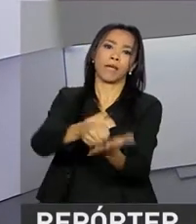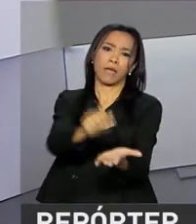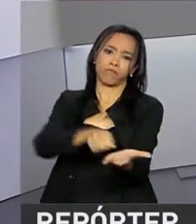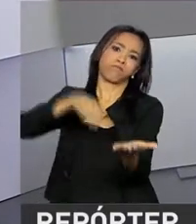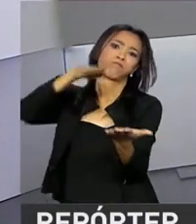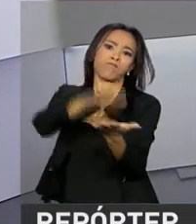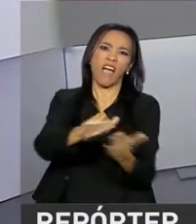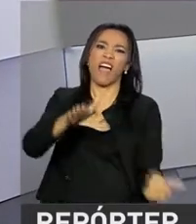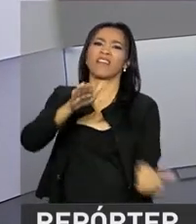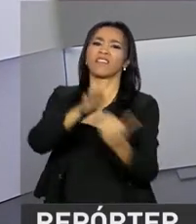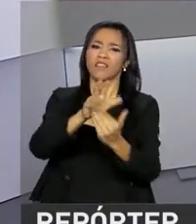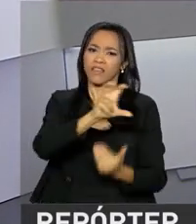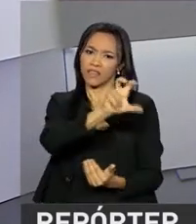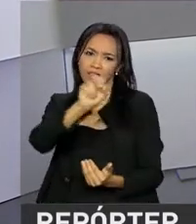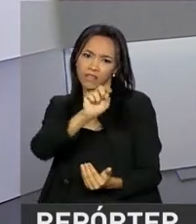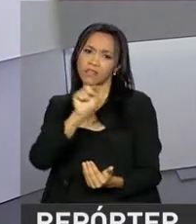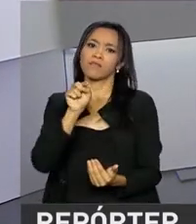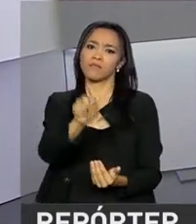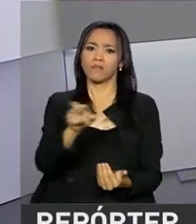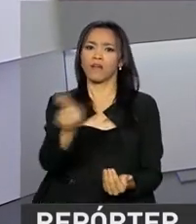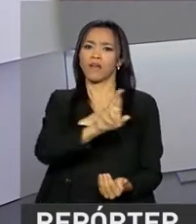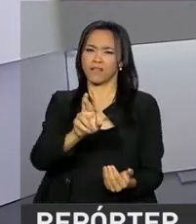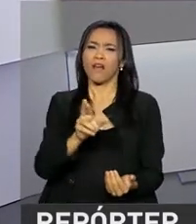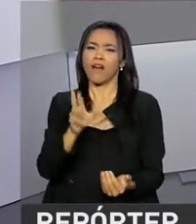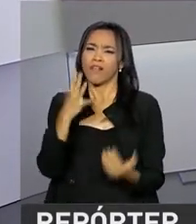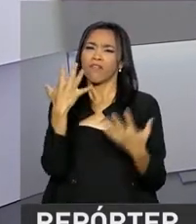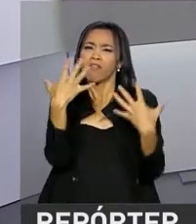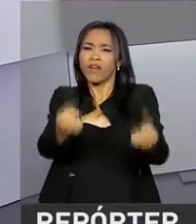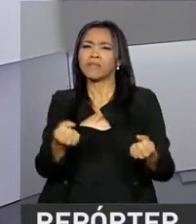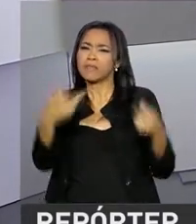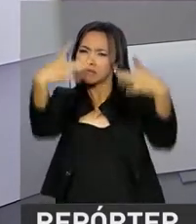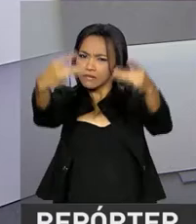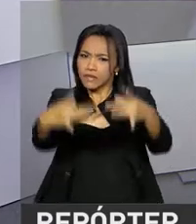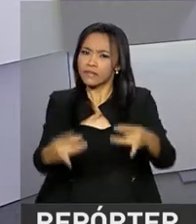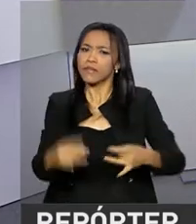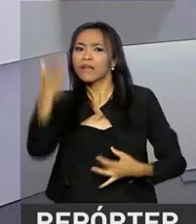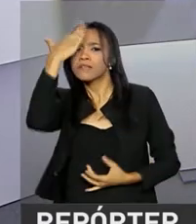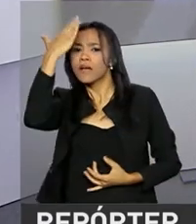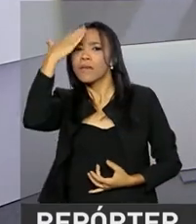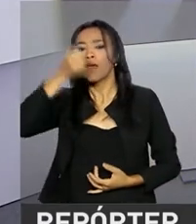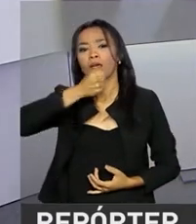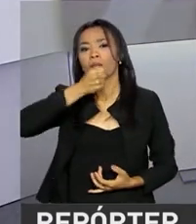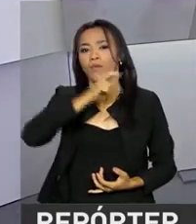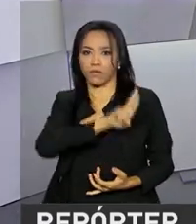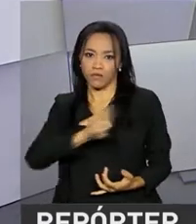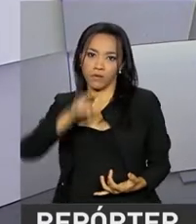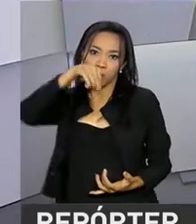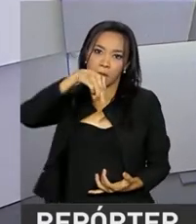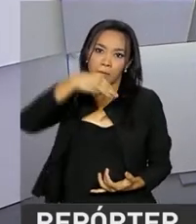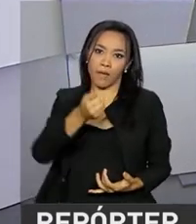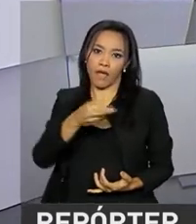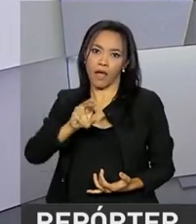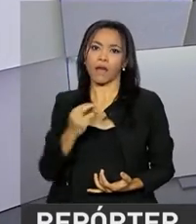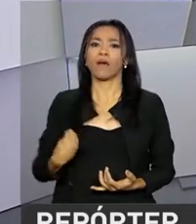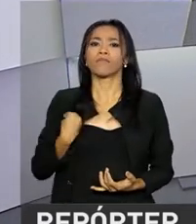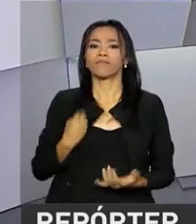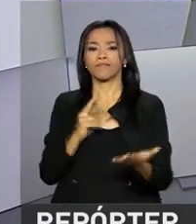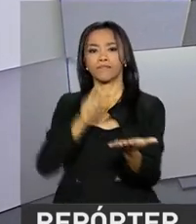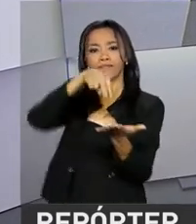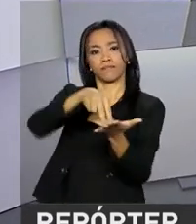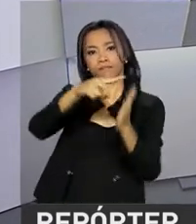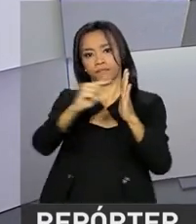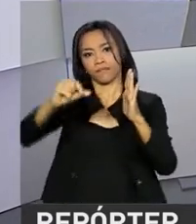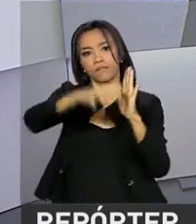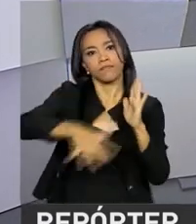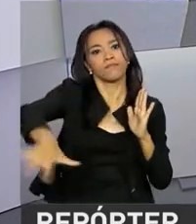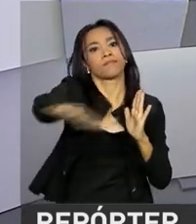500 mil reais vamos então saber os detalhes com o repórter márcio canuto que está no palácio planalto e tem as informações pra